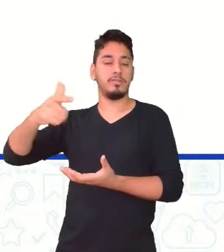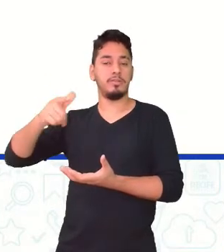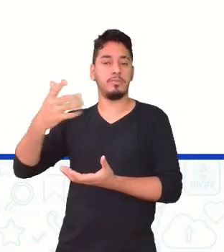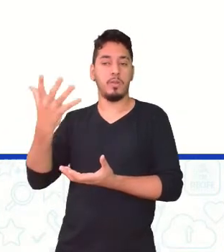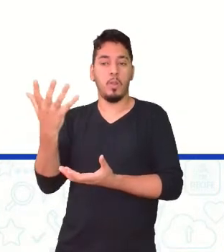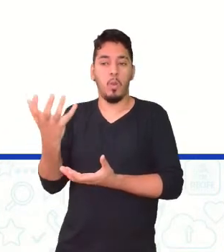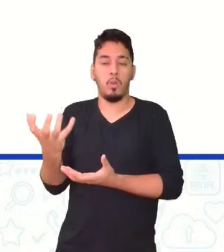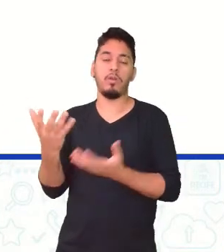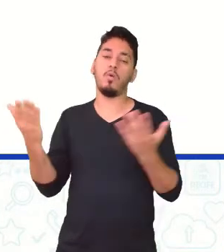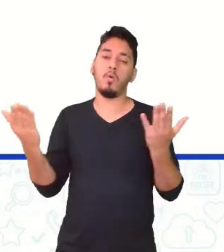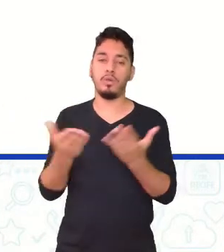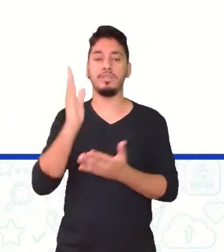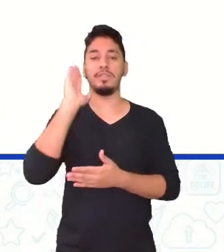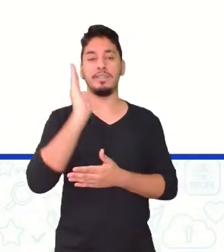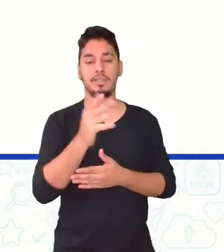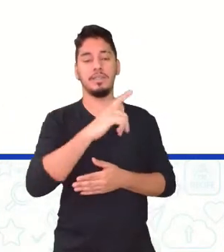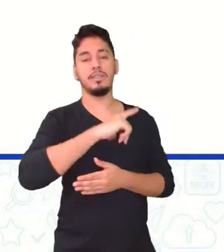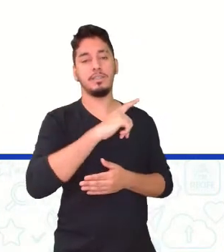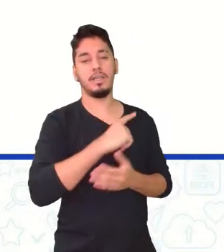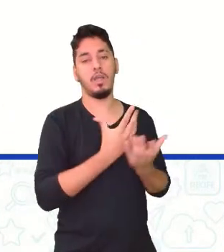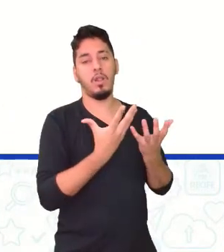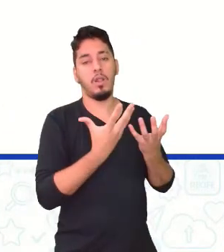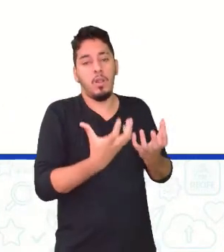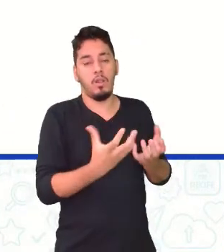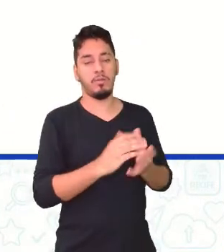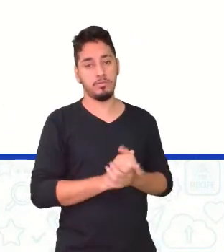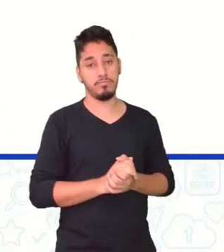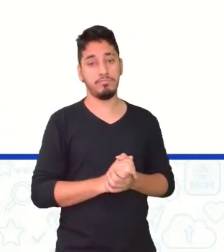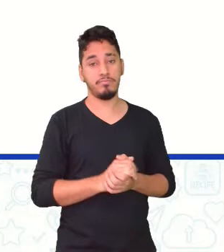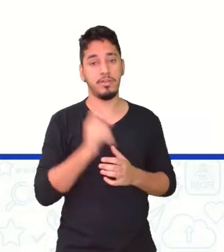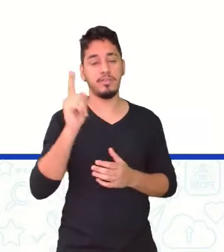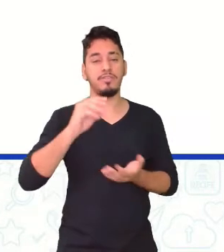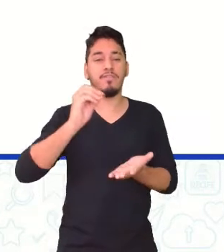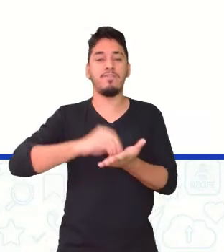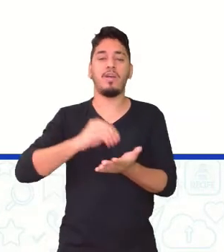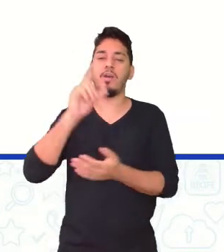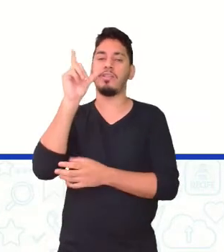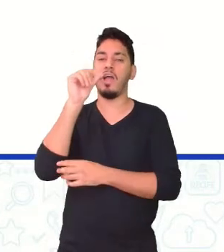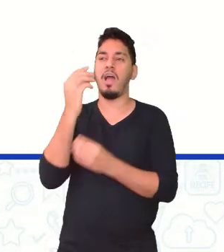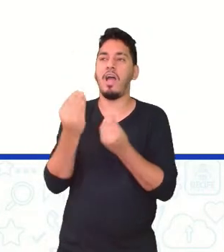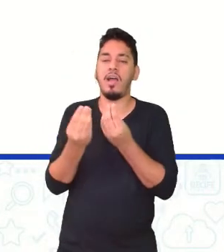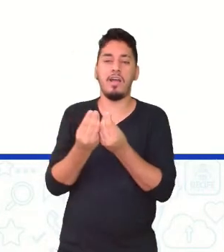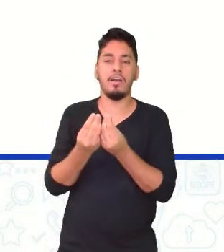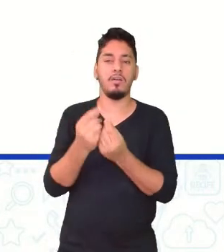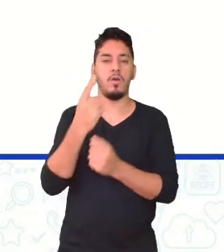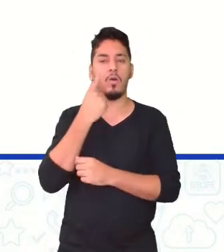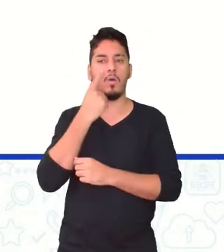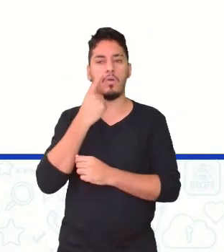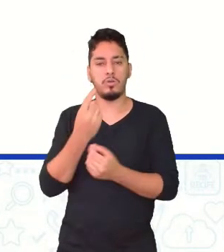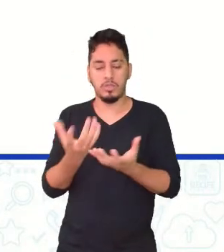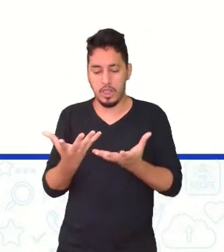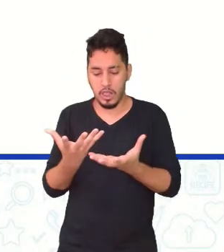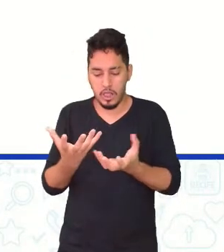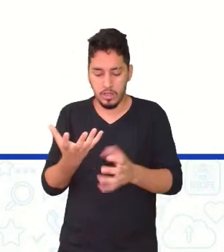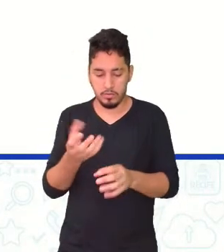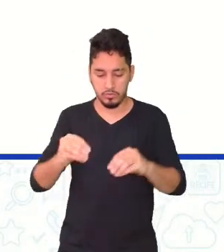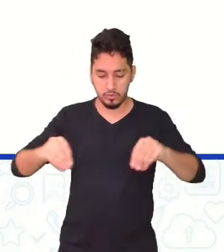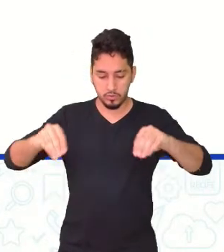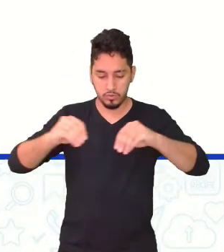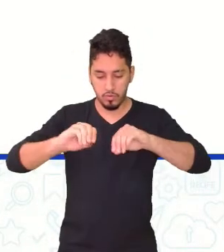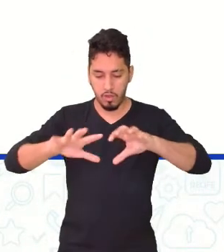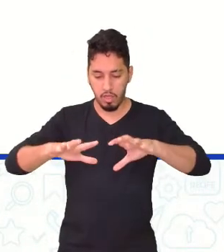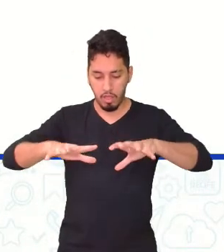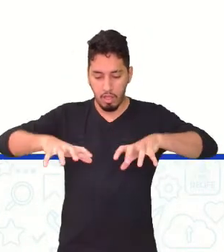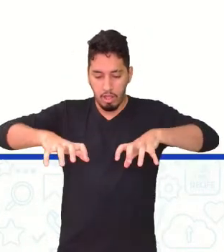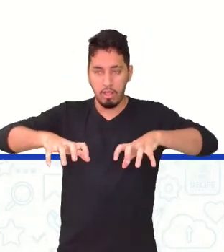seca, hoje já está havendo seca, né? Essa falta d'água. Olha o solo aí dessa foto, a